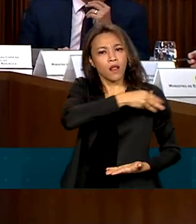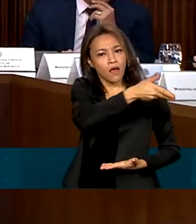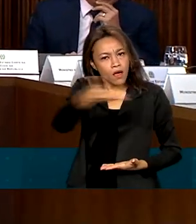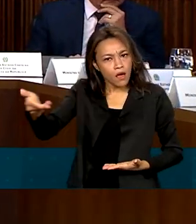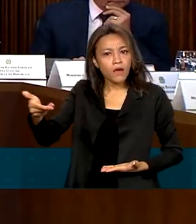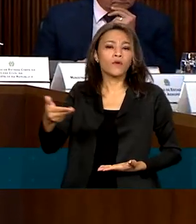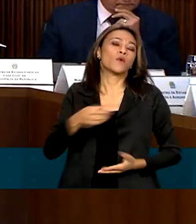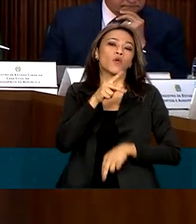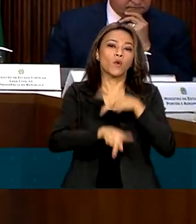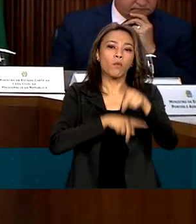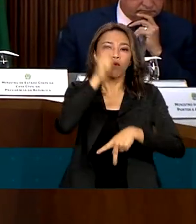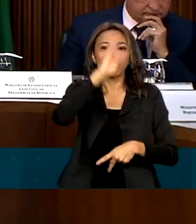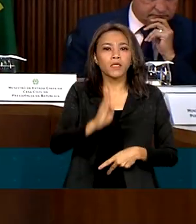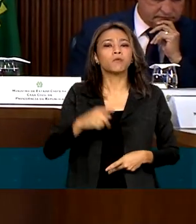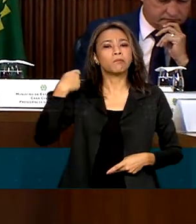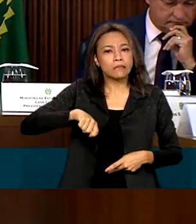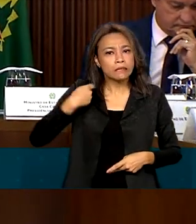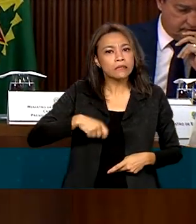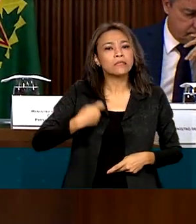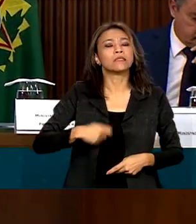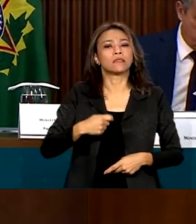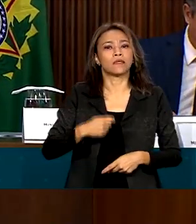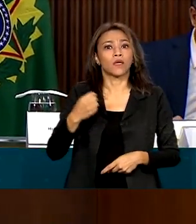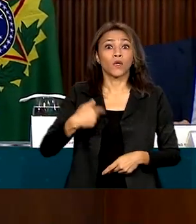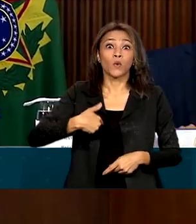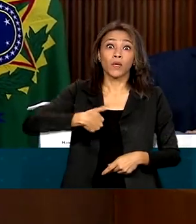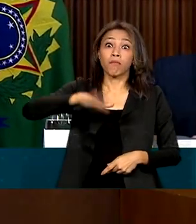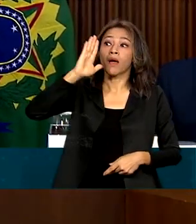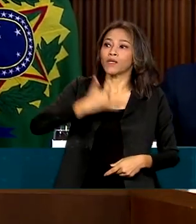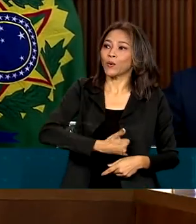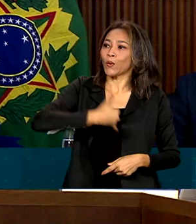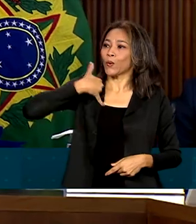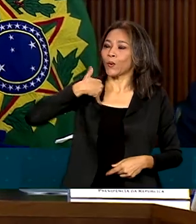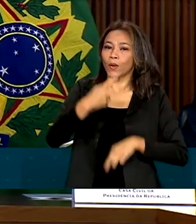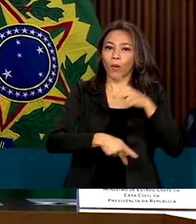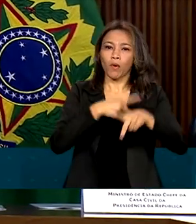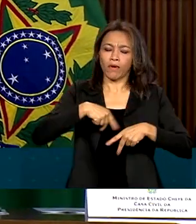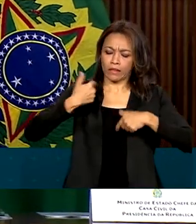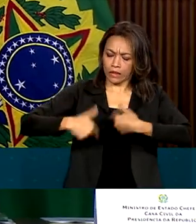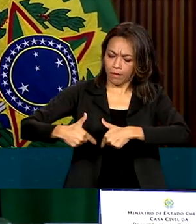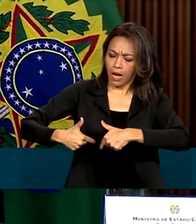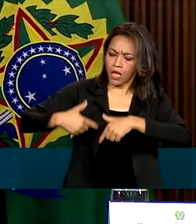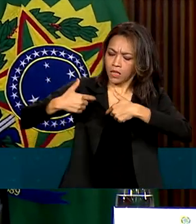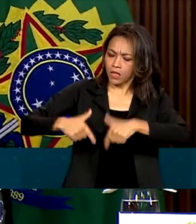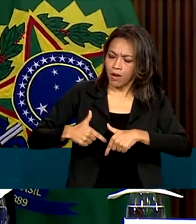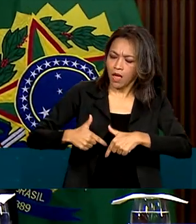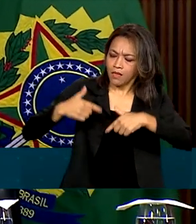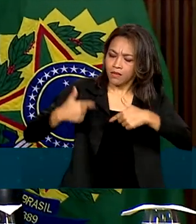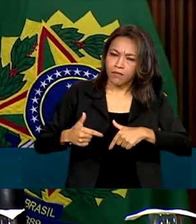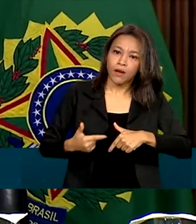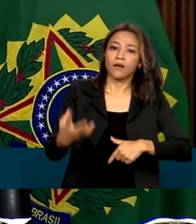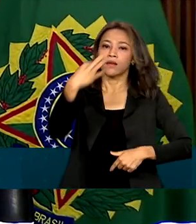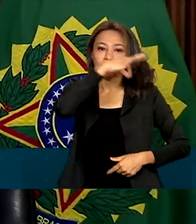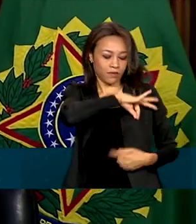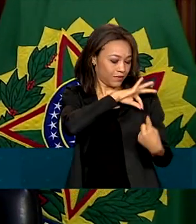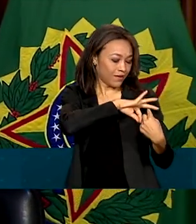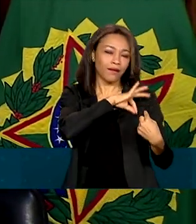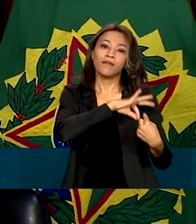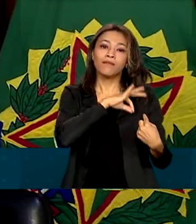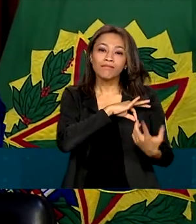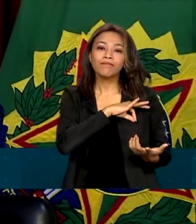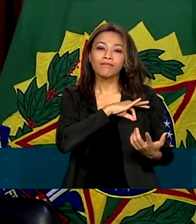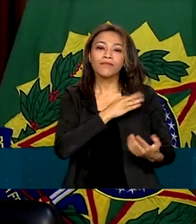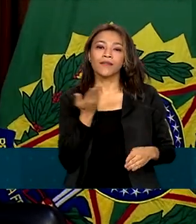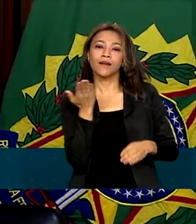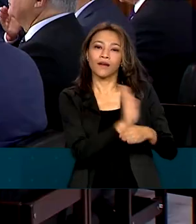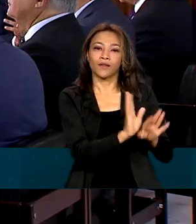precisa ganhar. Porque, na verdade, o que dá mais orgulho ao povo é trabalhar e, pelo seu trabalho, receber o seu salário e sustentar